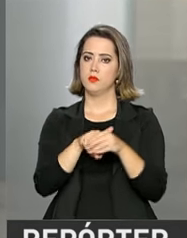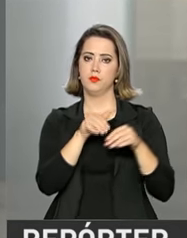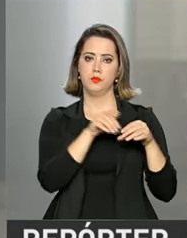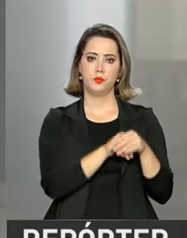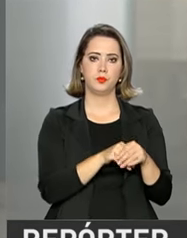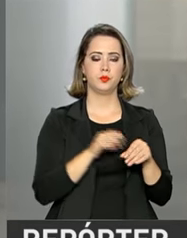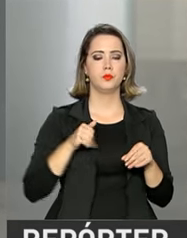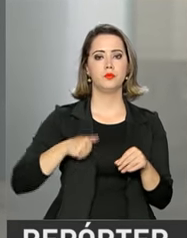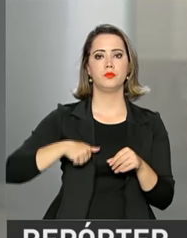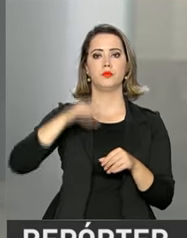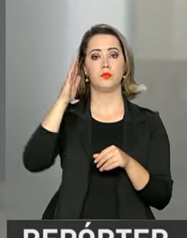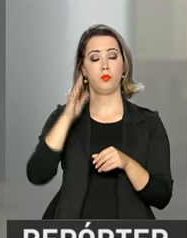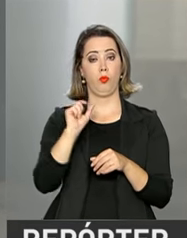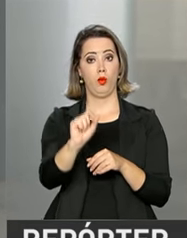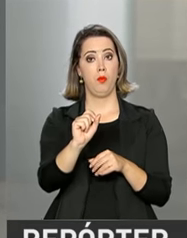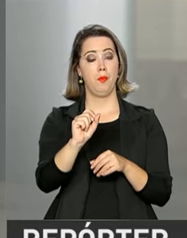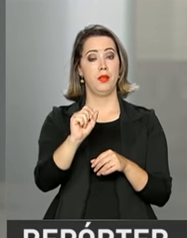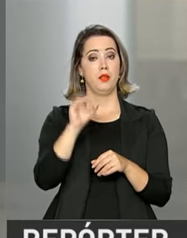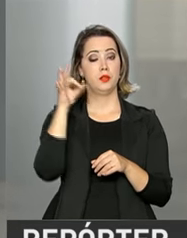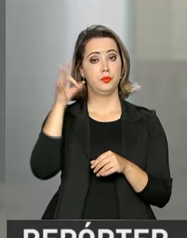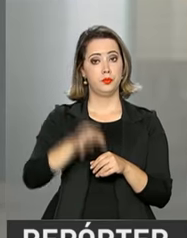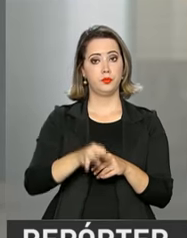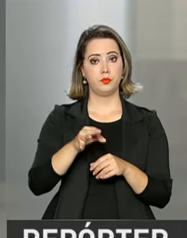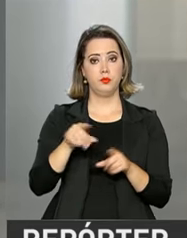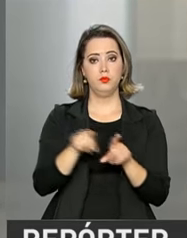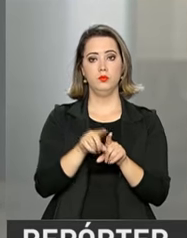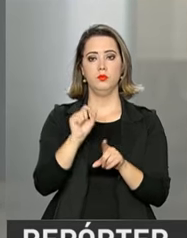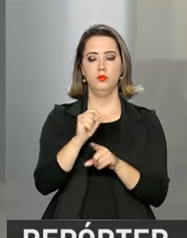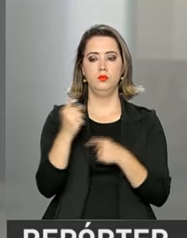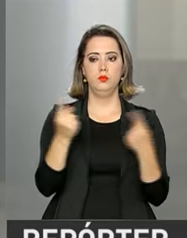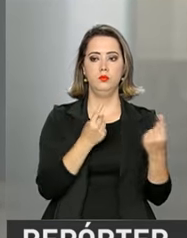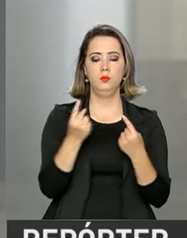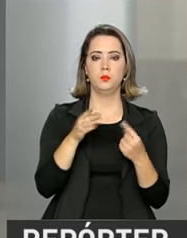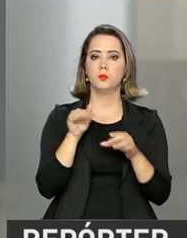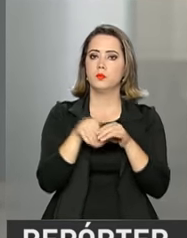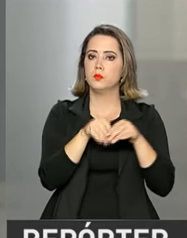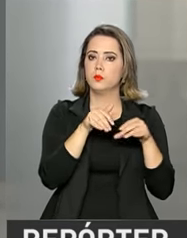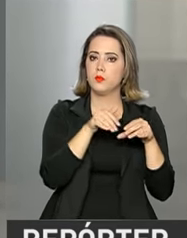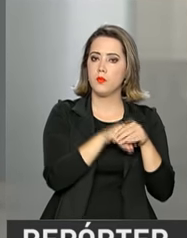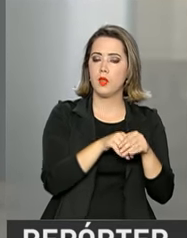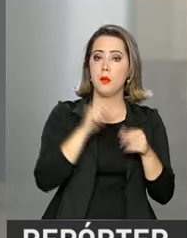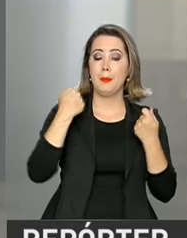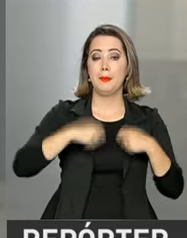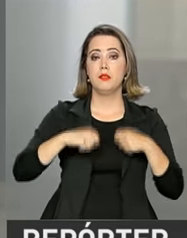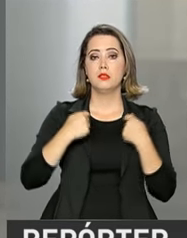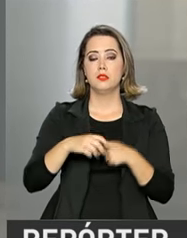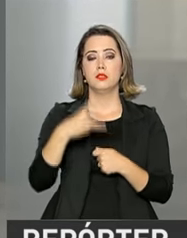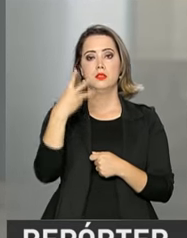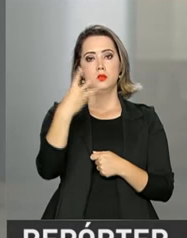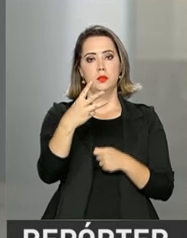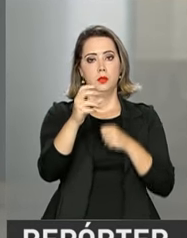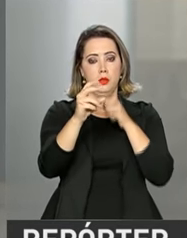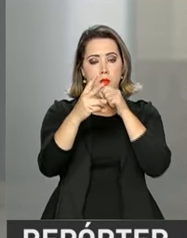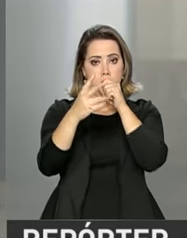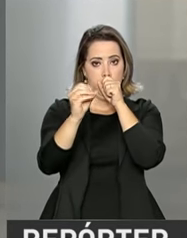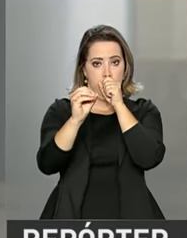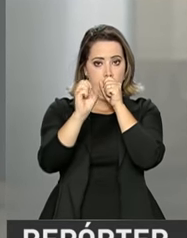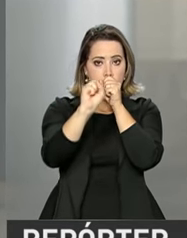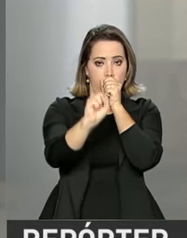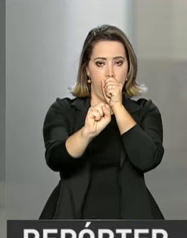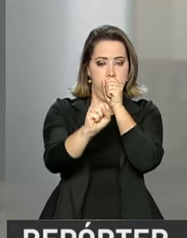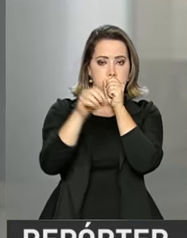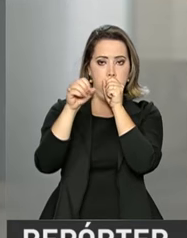para a proposta ser aprovada na câmara em cada uma dessas votações são necessários 308 votos